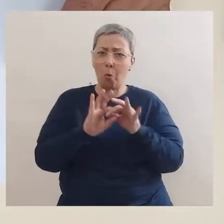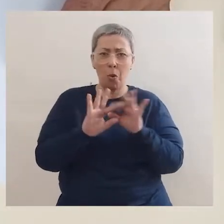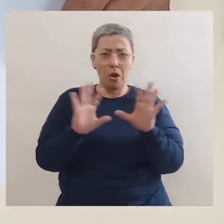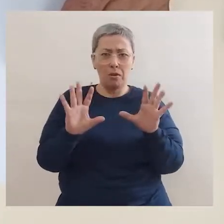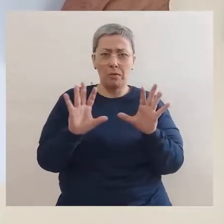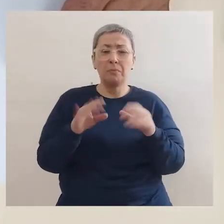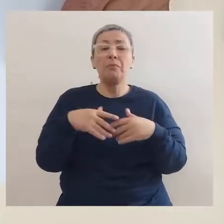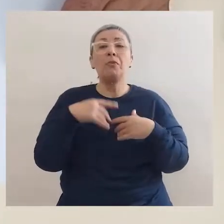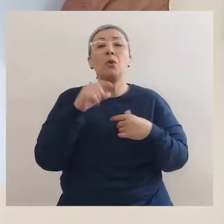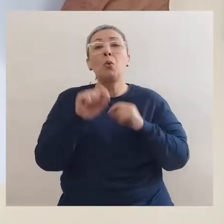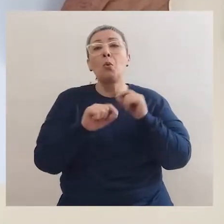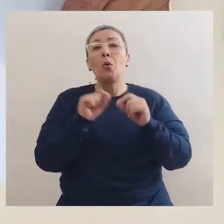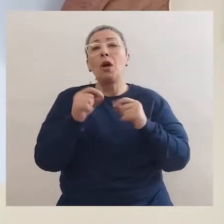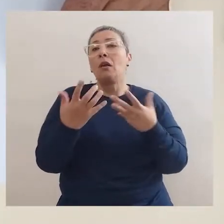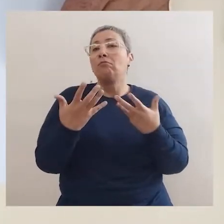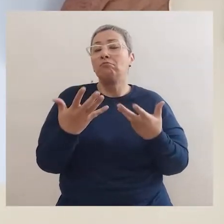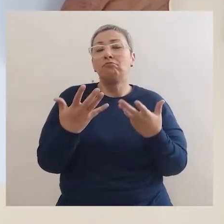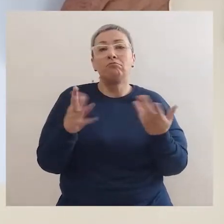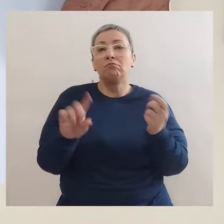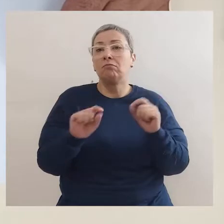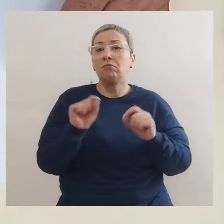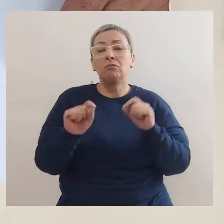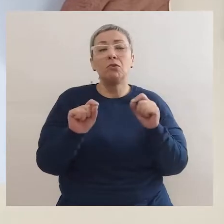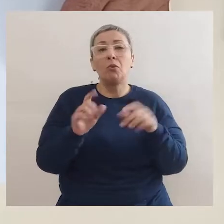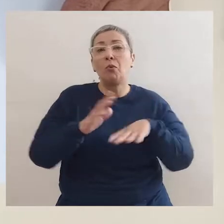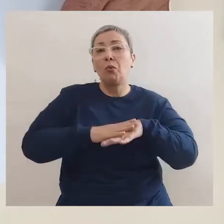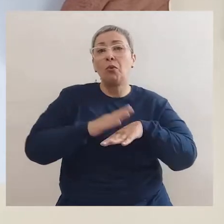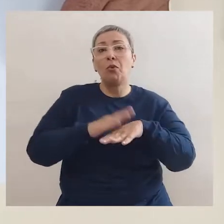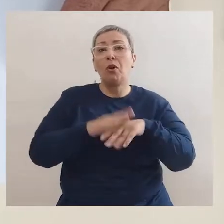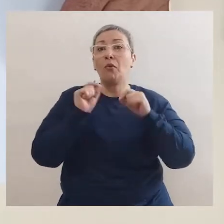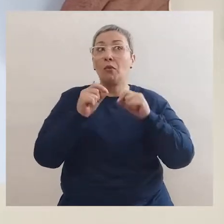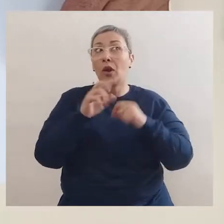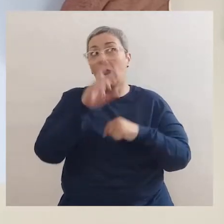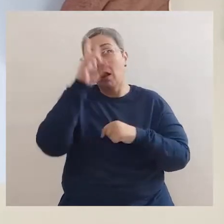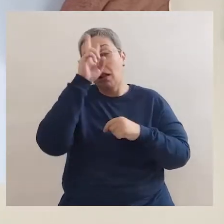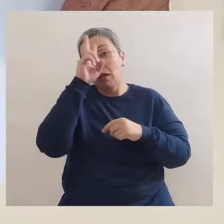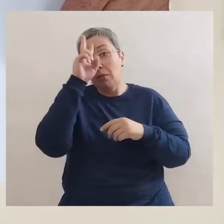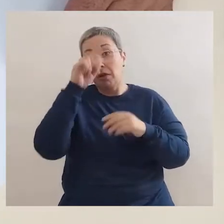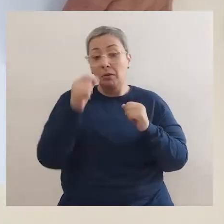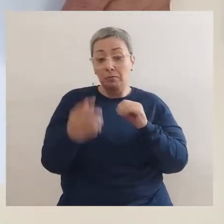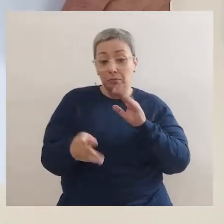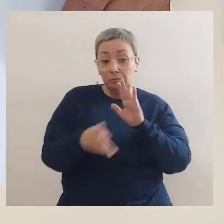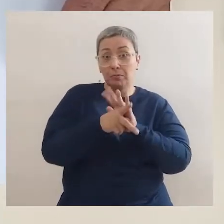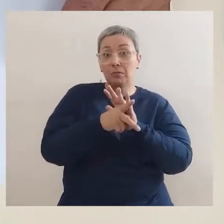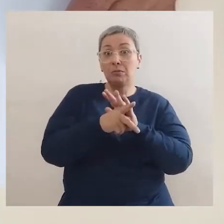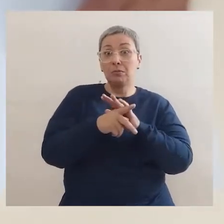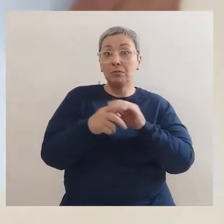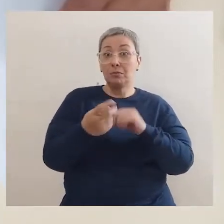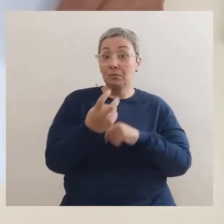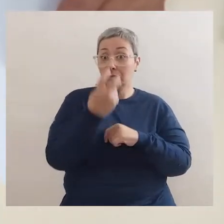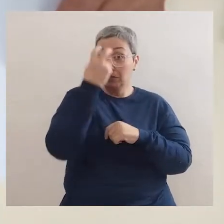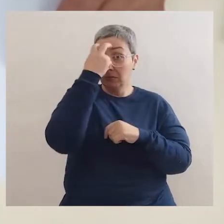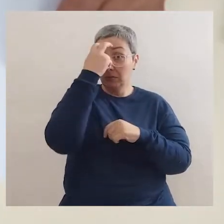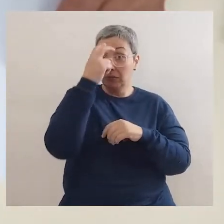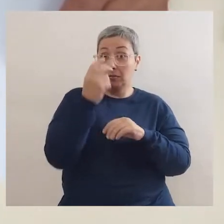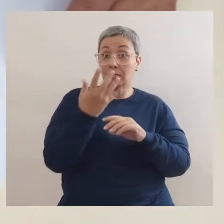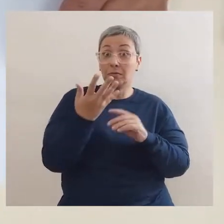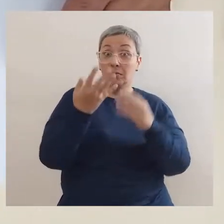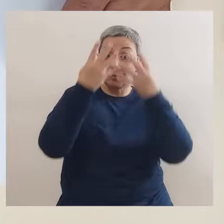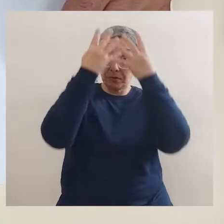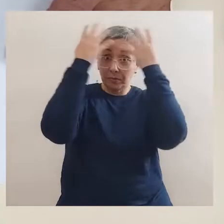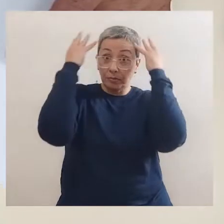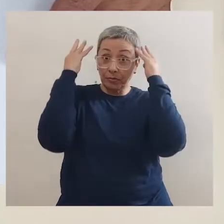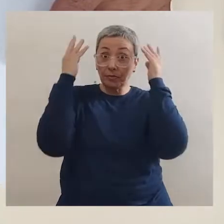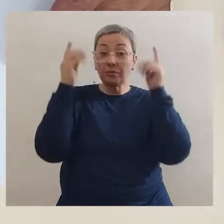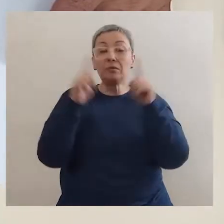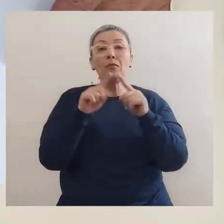Então, os índios gostam muito de pescar, né? Eu vou fazer um peixinho simples, tá vendo? Você pode fazer também na sua